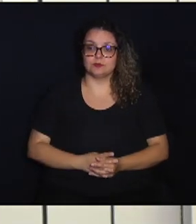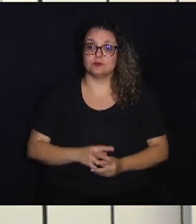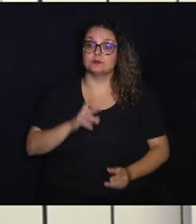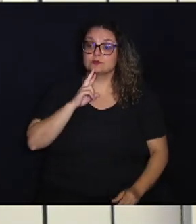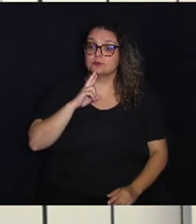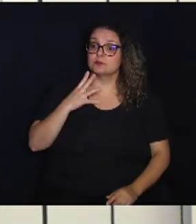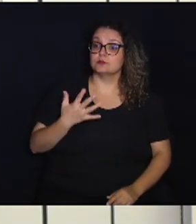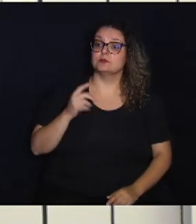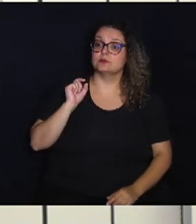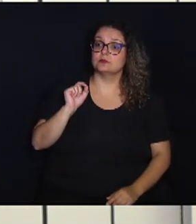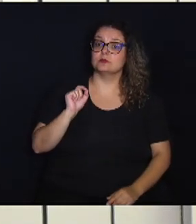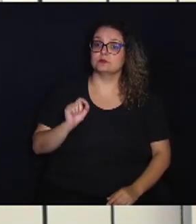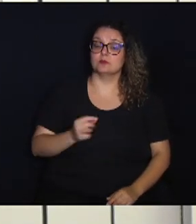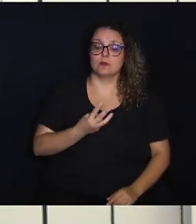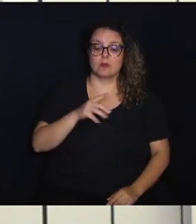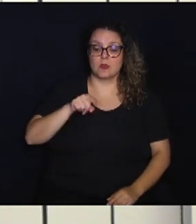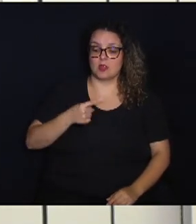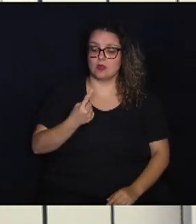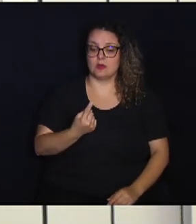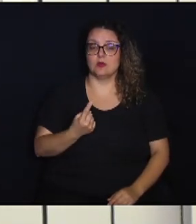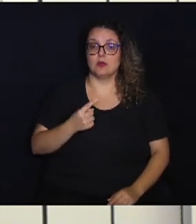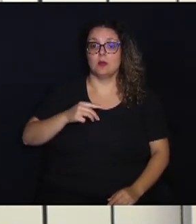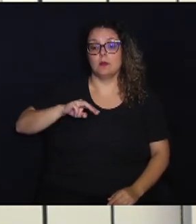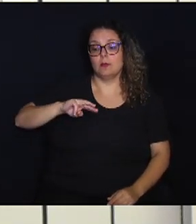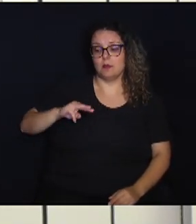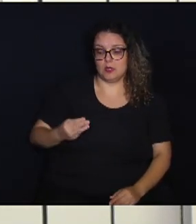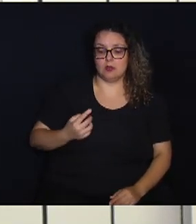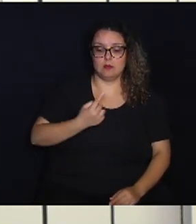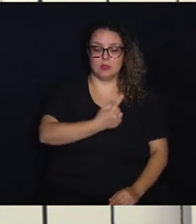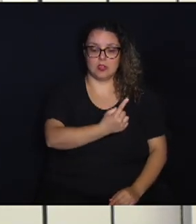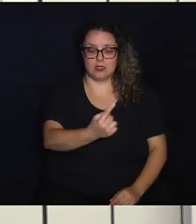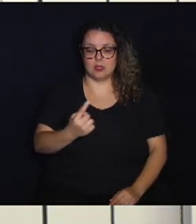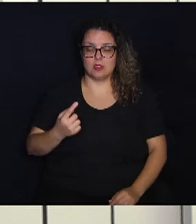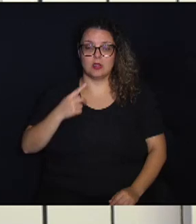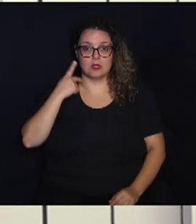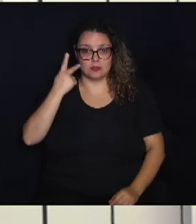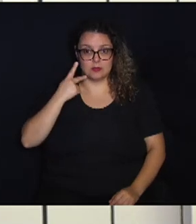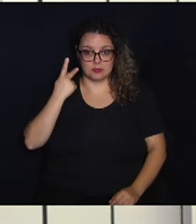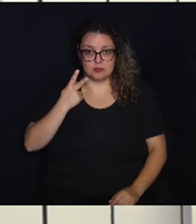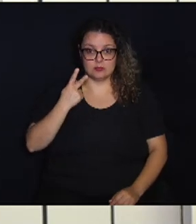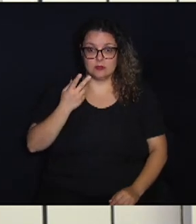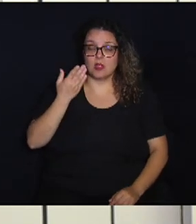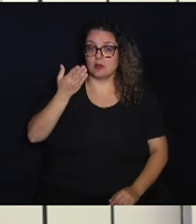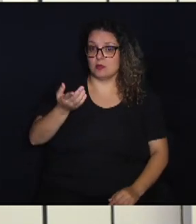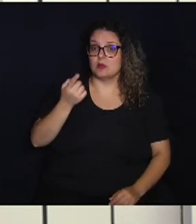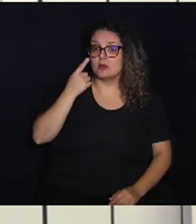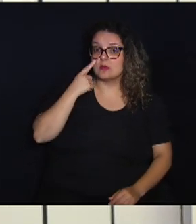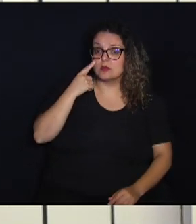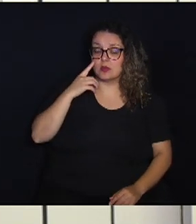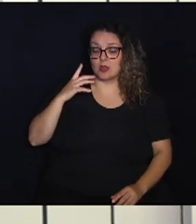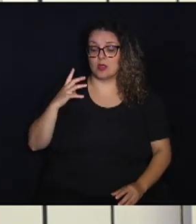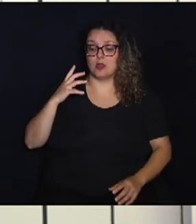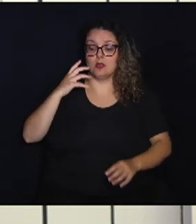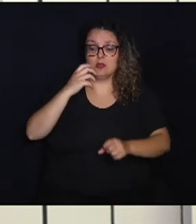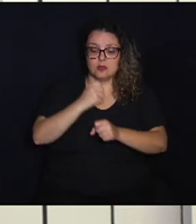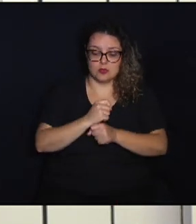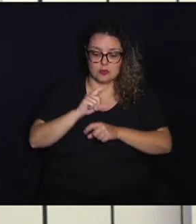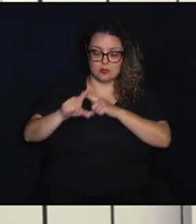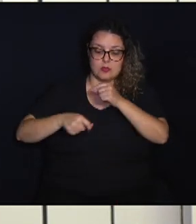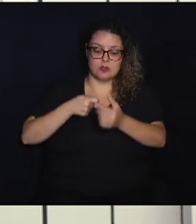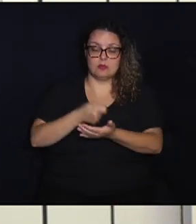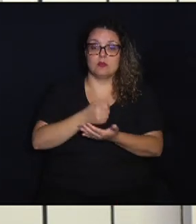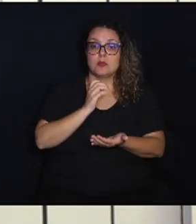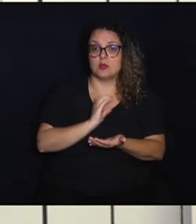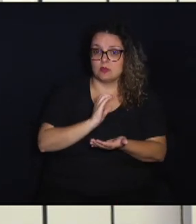corresponde a 3,1 milhões para cada vereador. E para você conferir todas as emendas